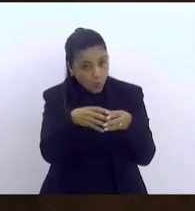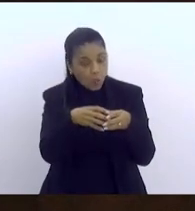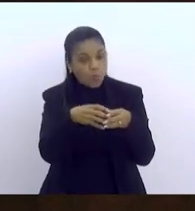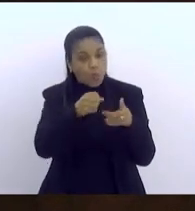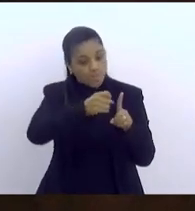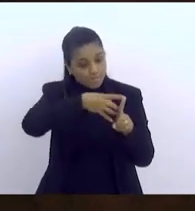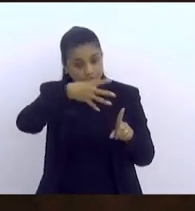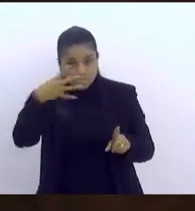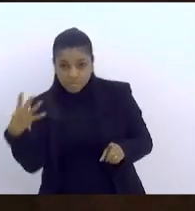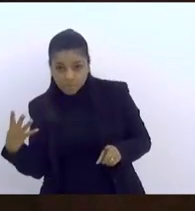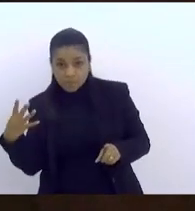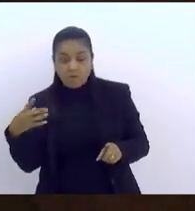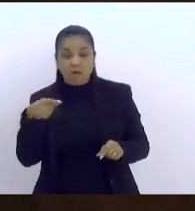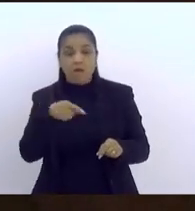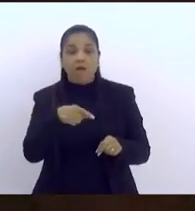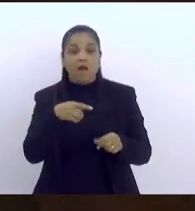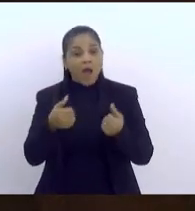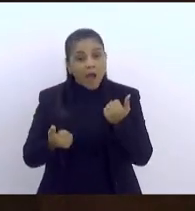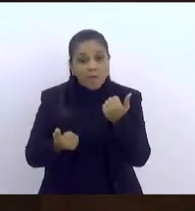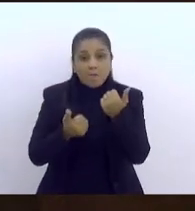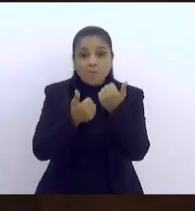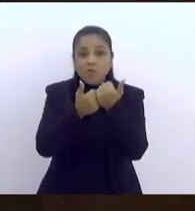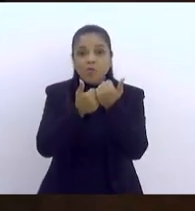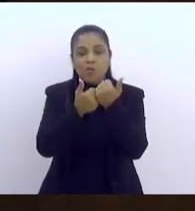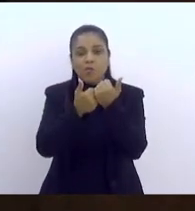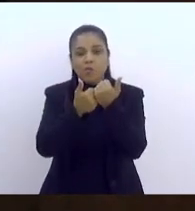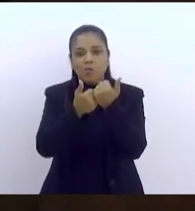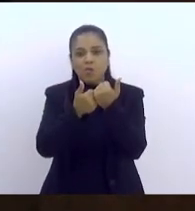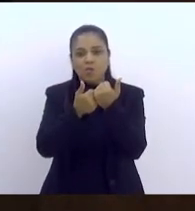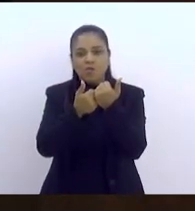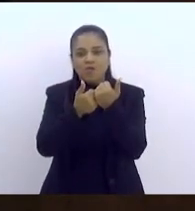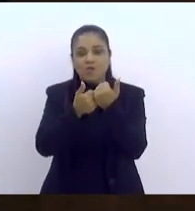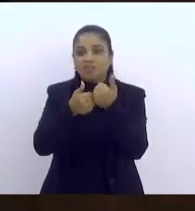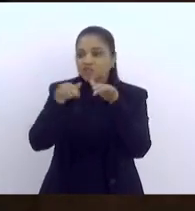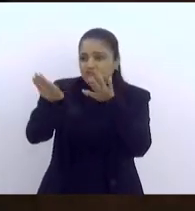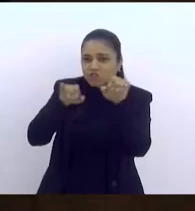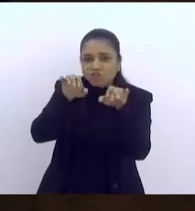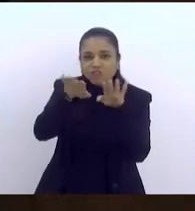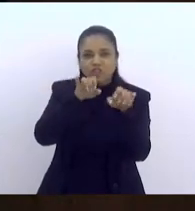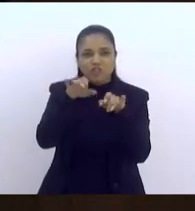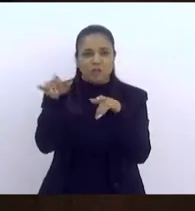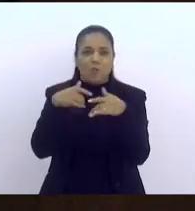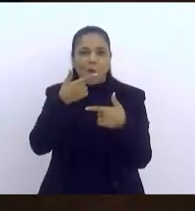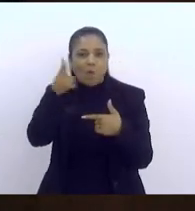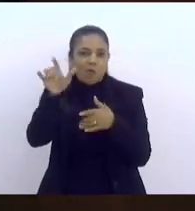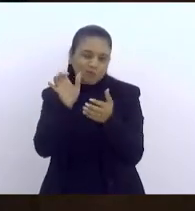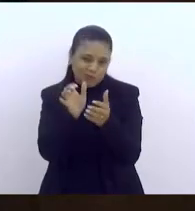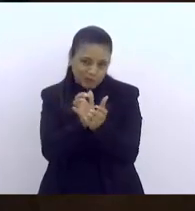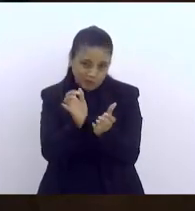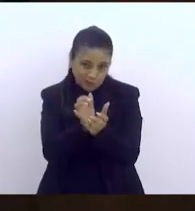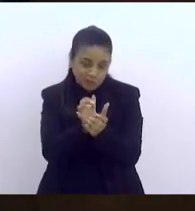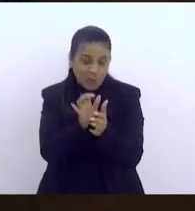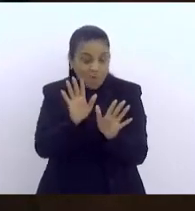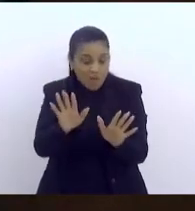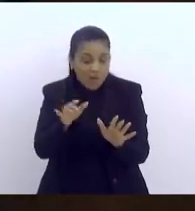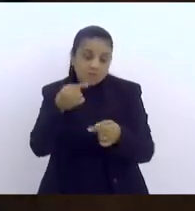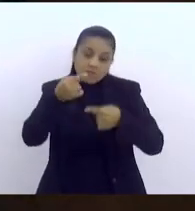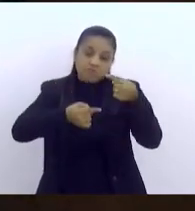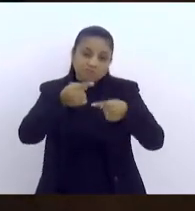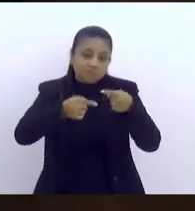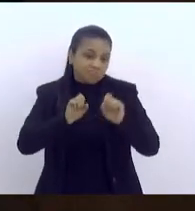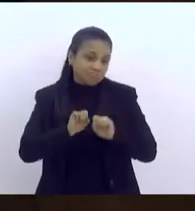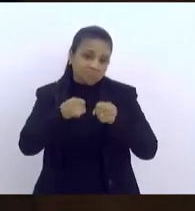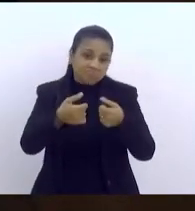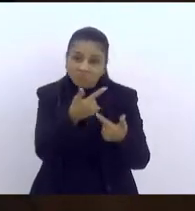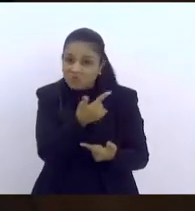compartilhou e convocou. Mas, como a discussão é indefensável, então eles